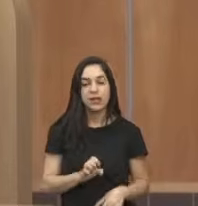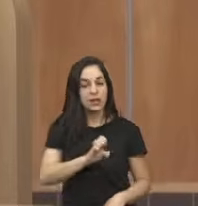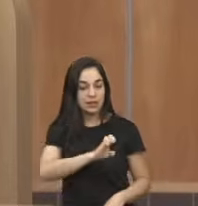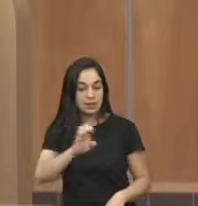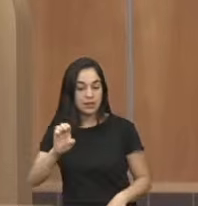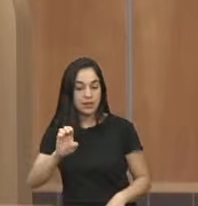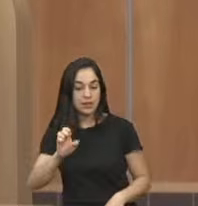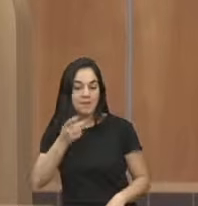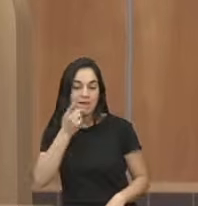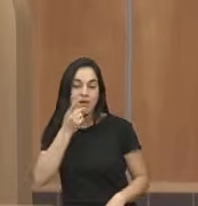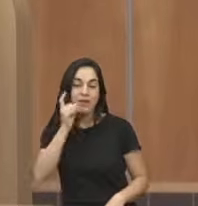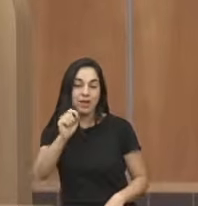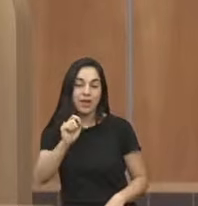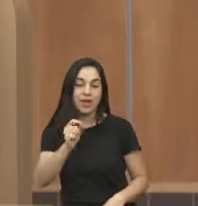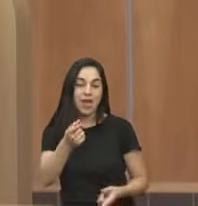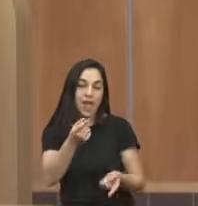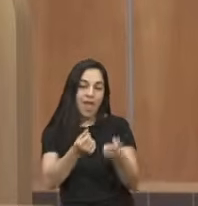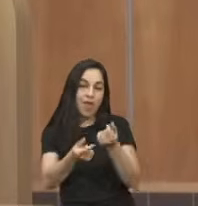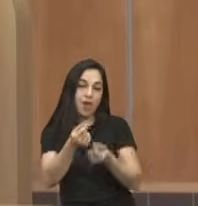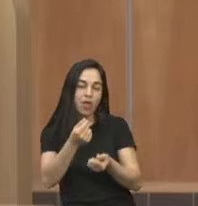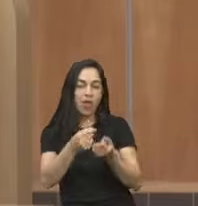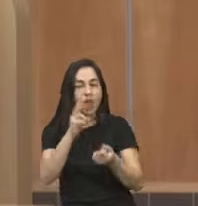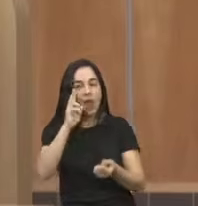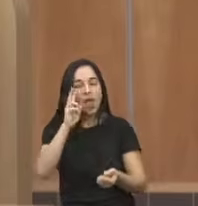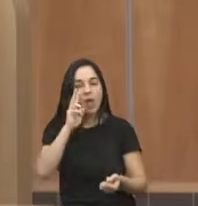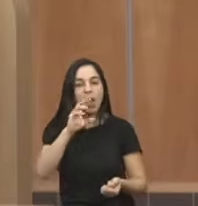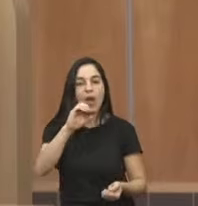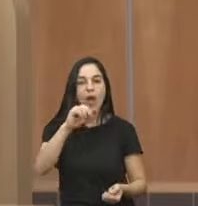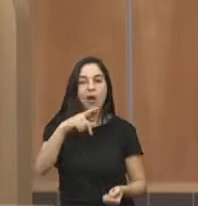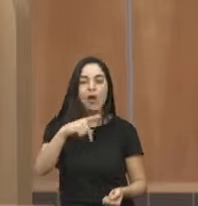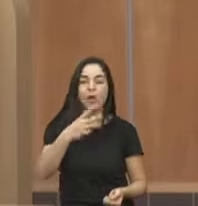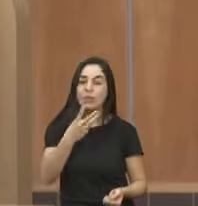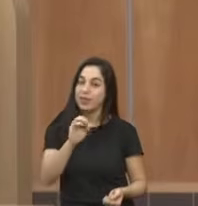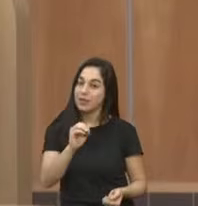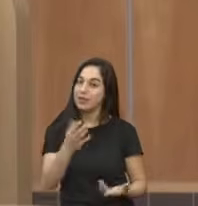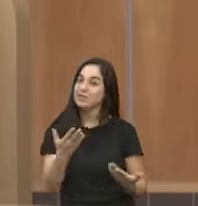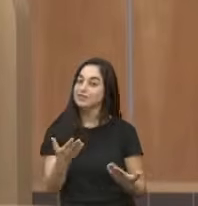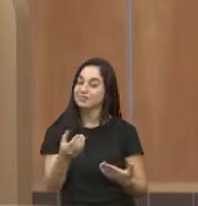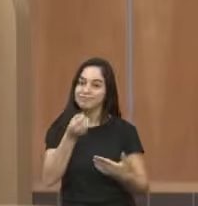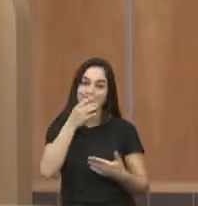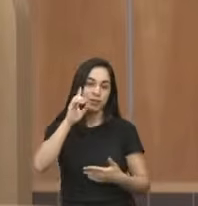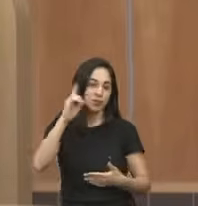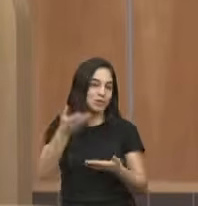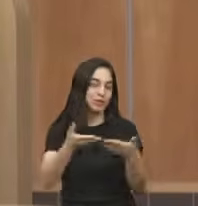COP30, que o nosso presidente fez com a economia do Brasil? Bom dia a todos.